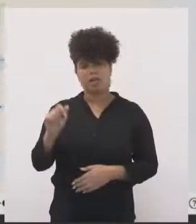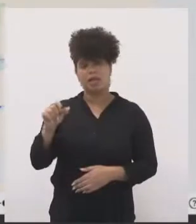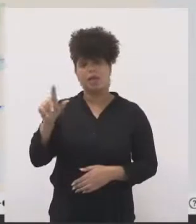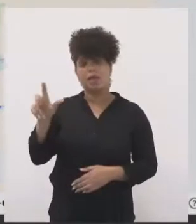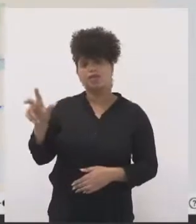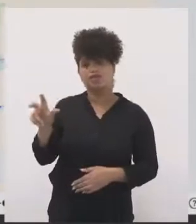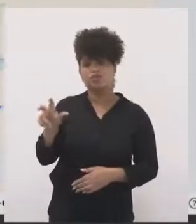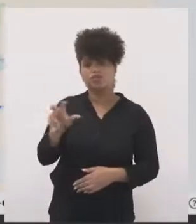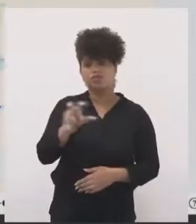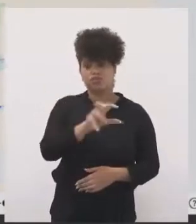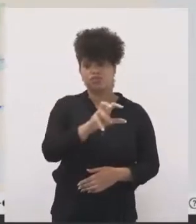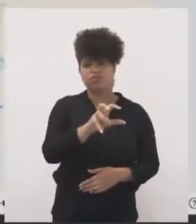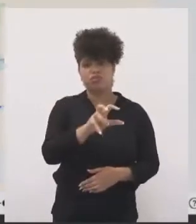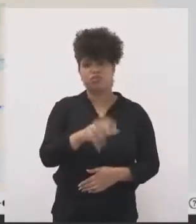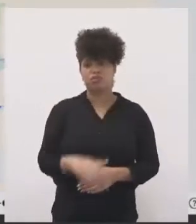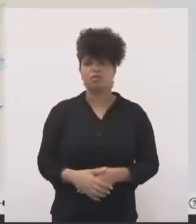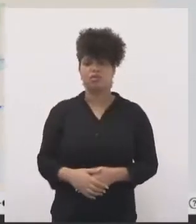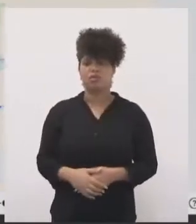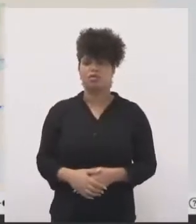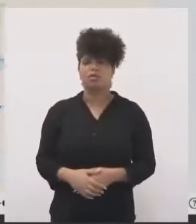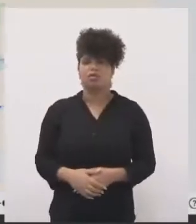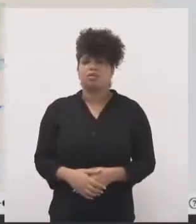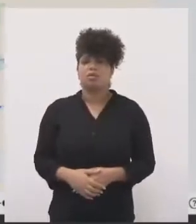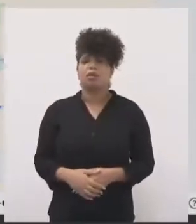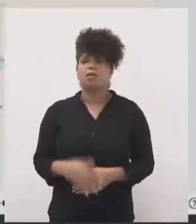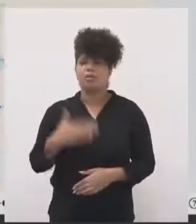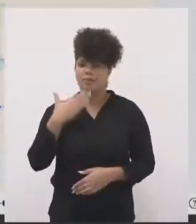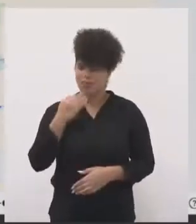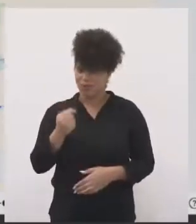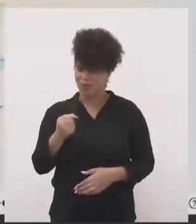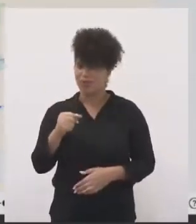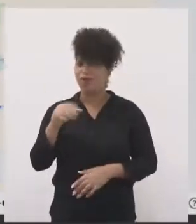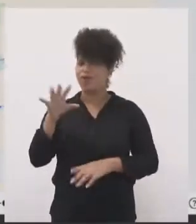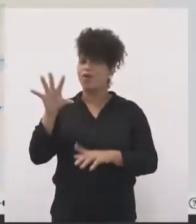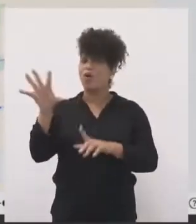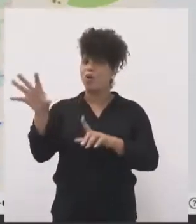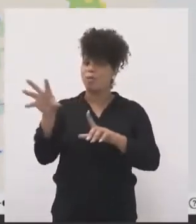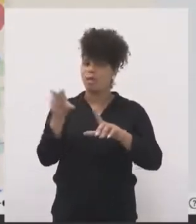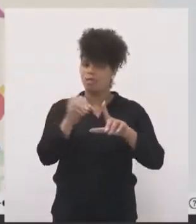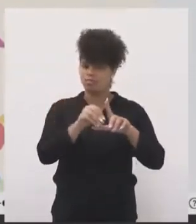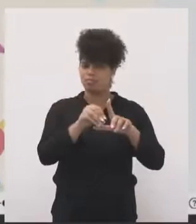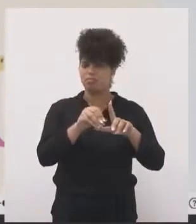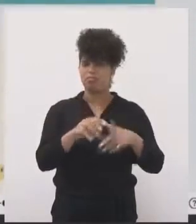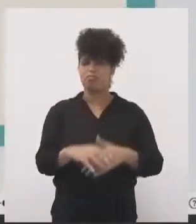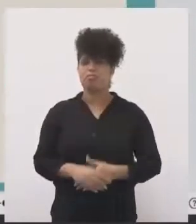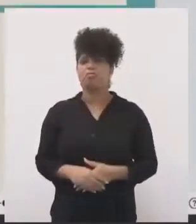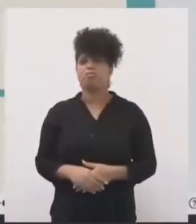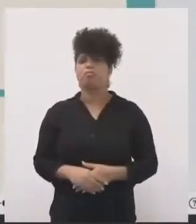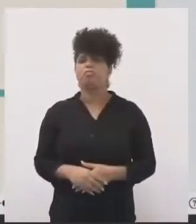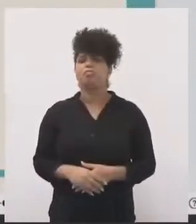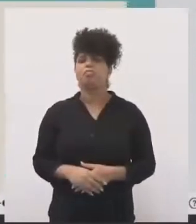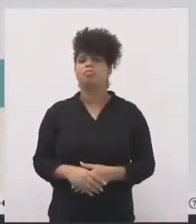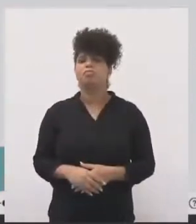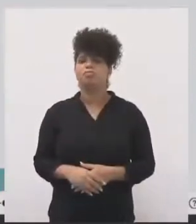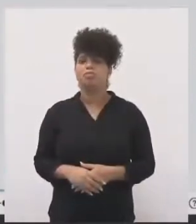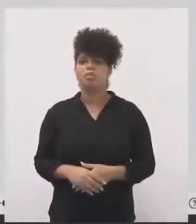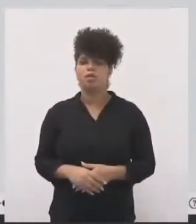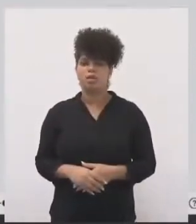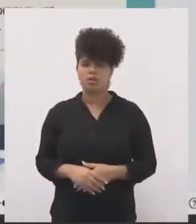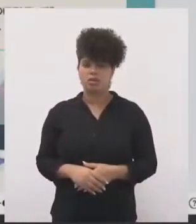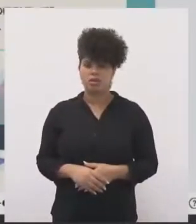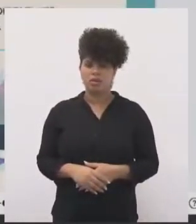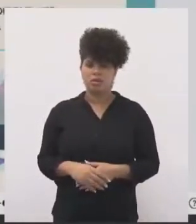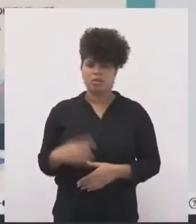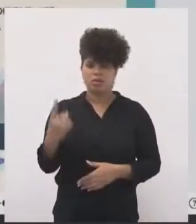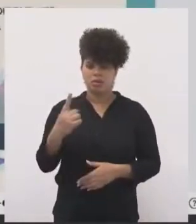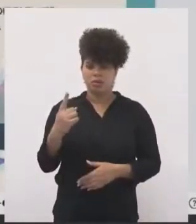ele, né? Mas aí vai dar um pouco mais de trabalho. Então, eu vou fazer o Ctrl+C, vou subir lá naquela primeira